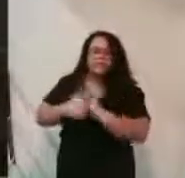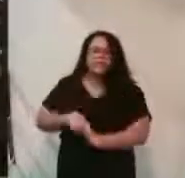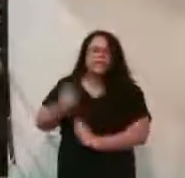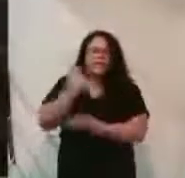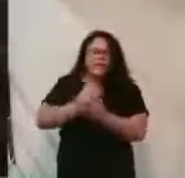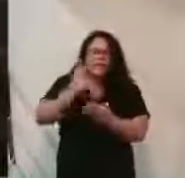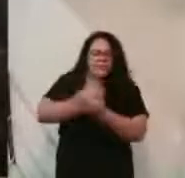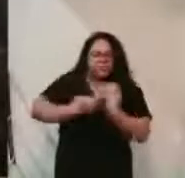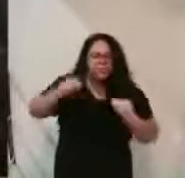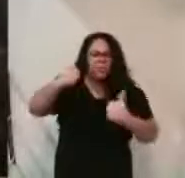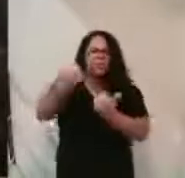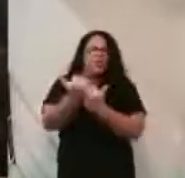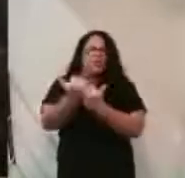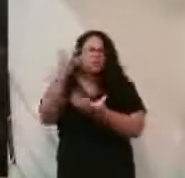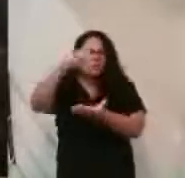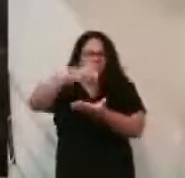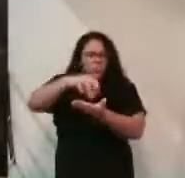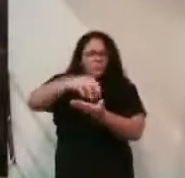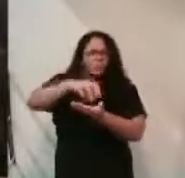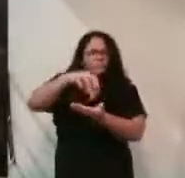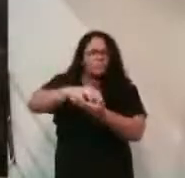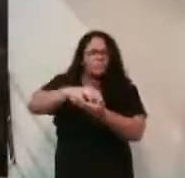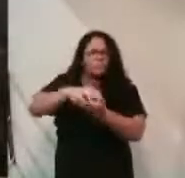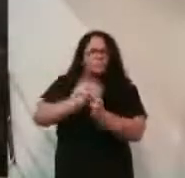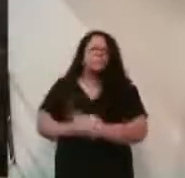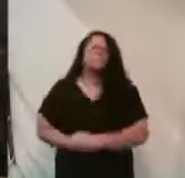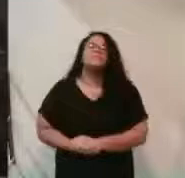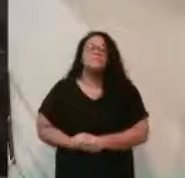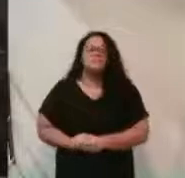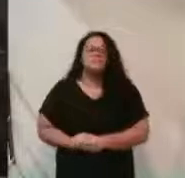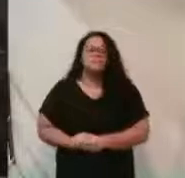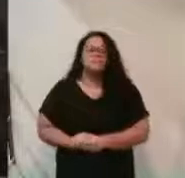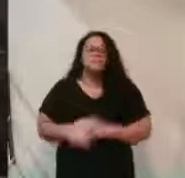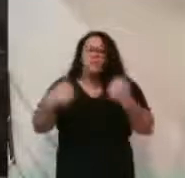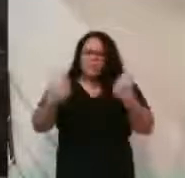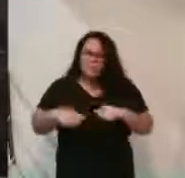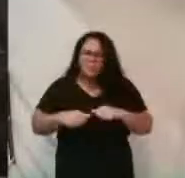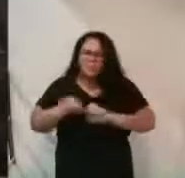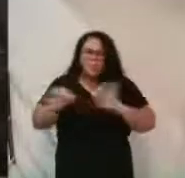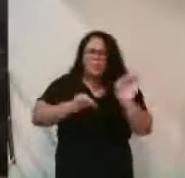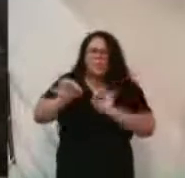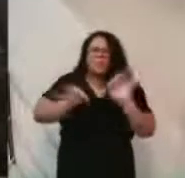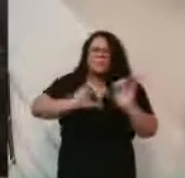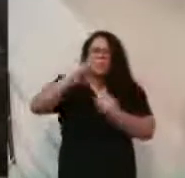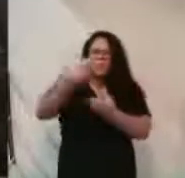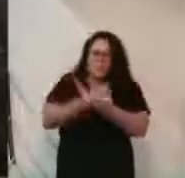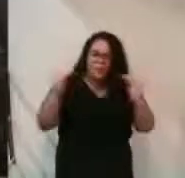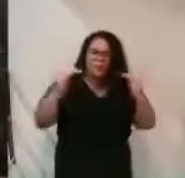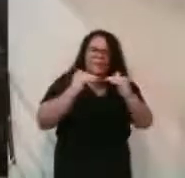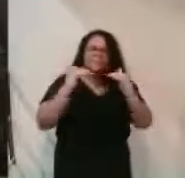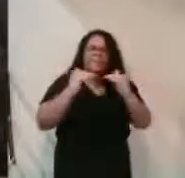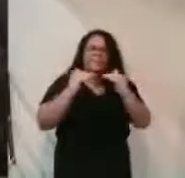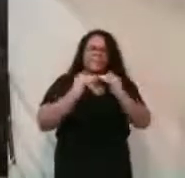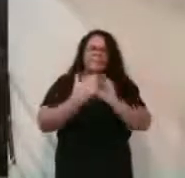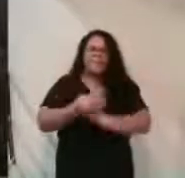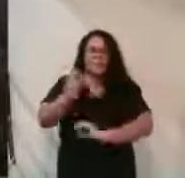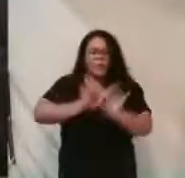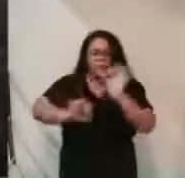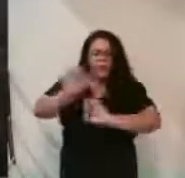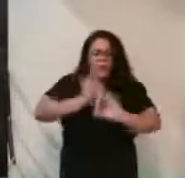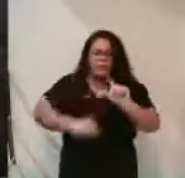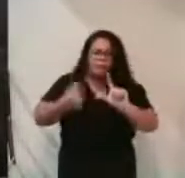na celebração desses acordos para poder fazer toda essa logística. Por isso, como eu disse, pela